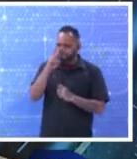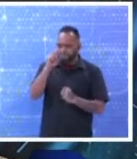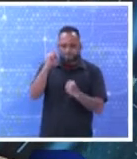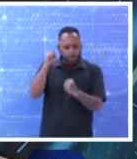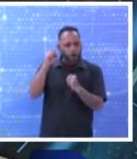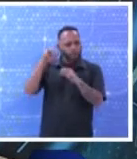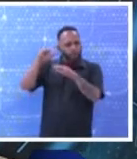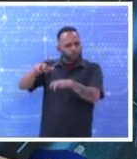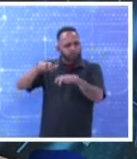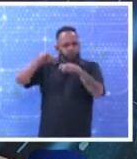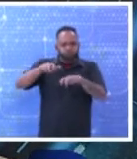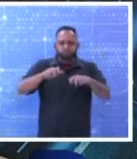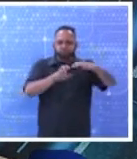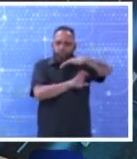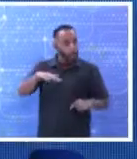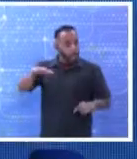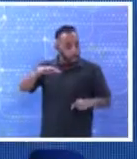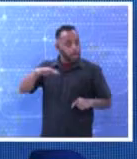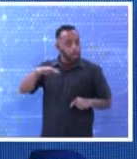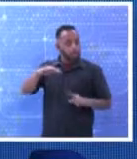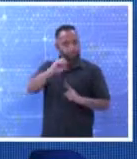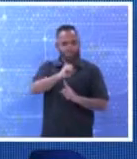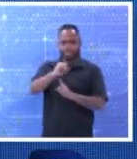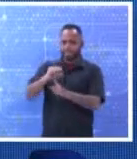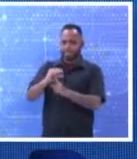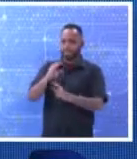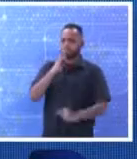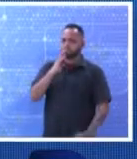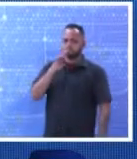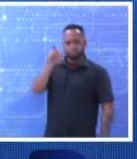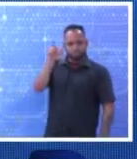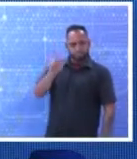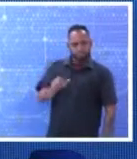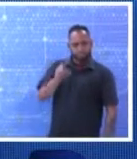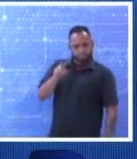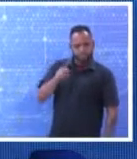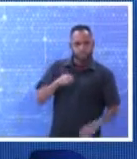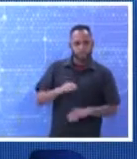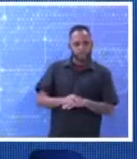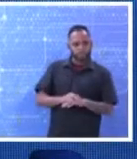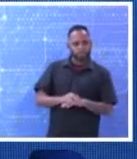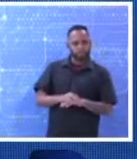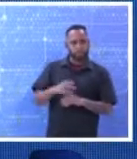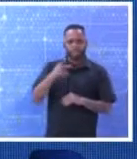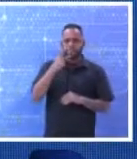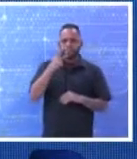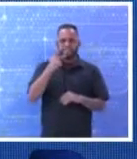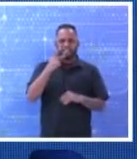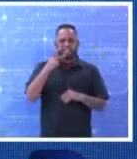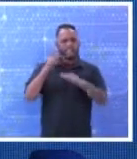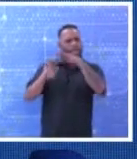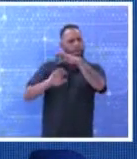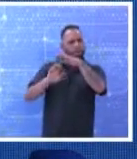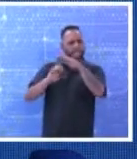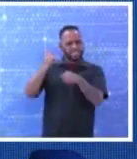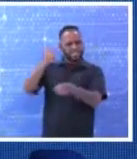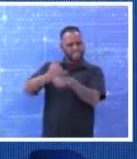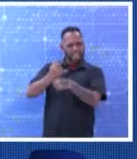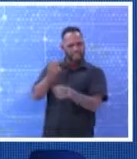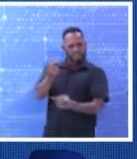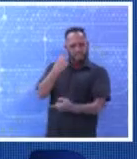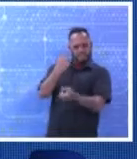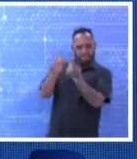investigadas em Santa Catarina essa essa história de assédio eleitoral isso é um empresário